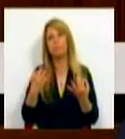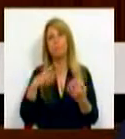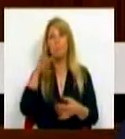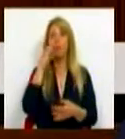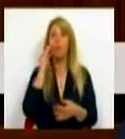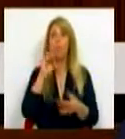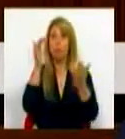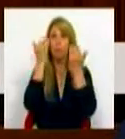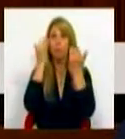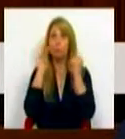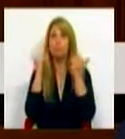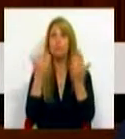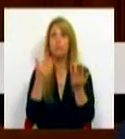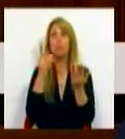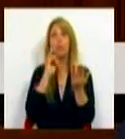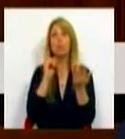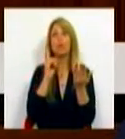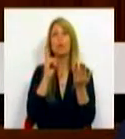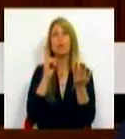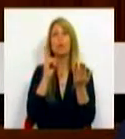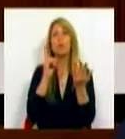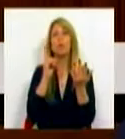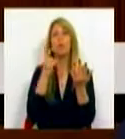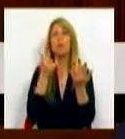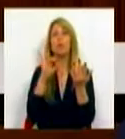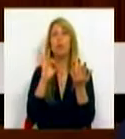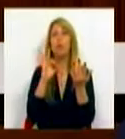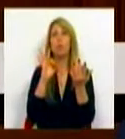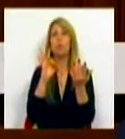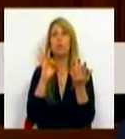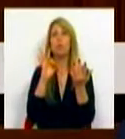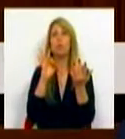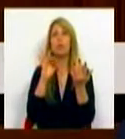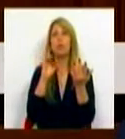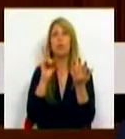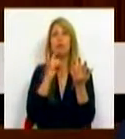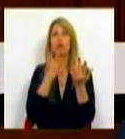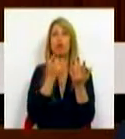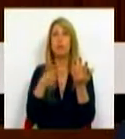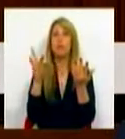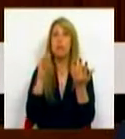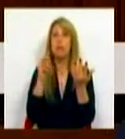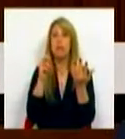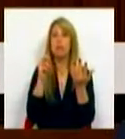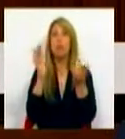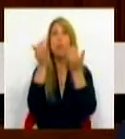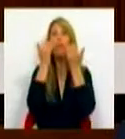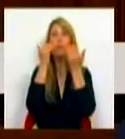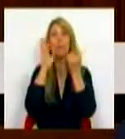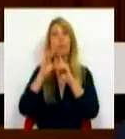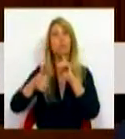24 de maio de 2013, portanto, numa informação privilegiada que está no site da